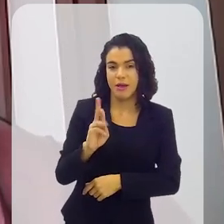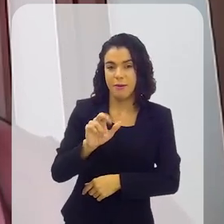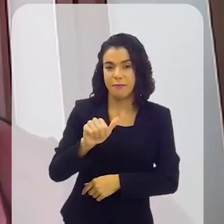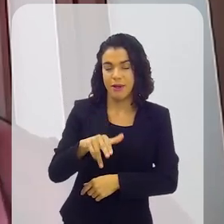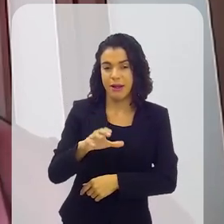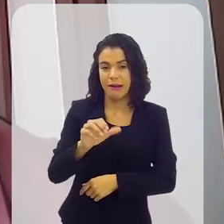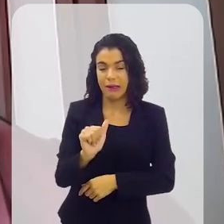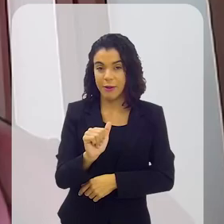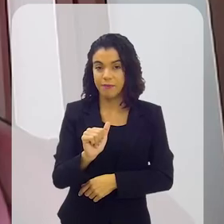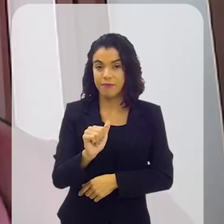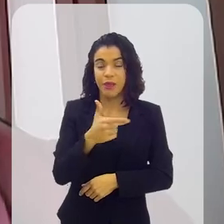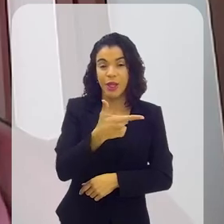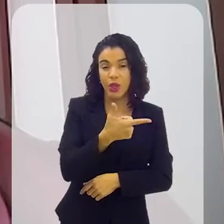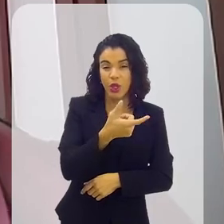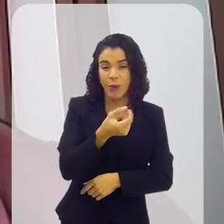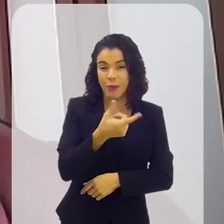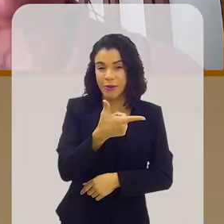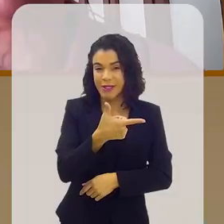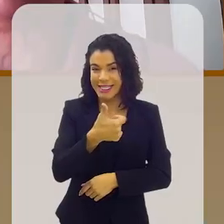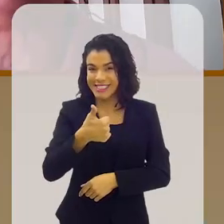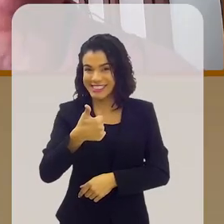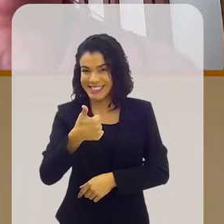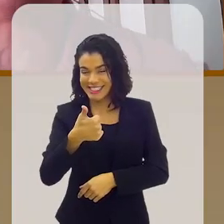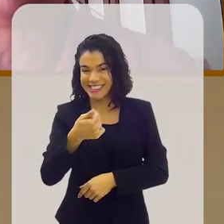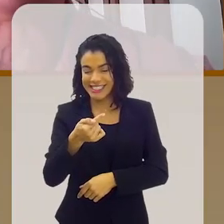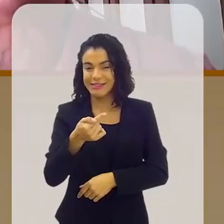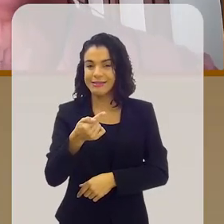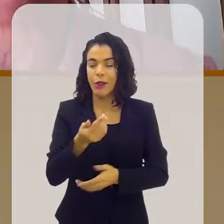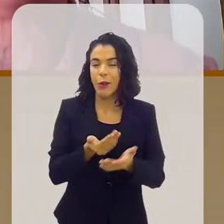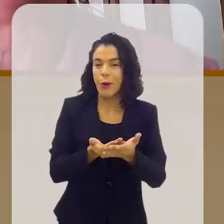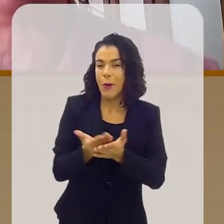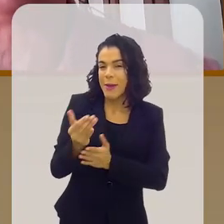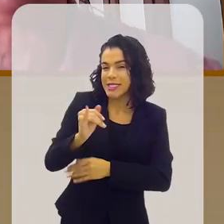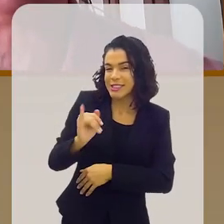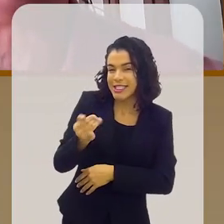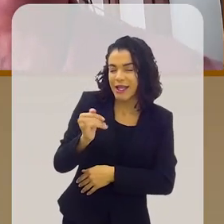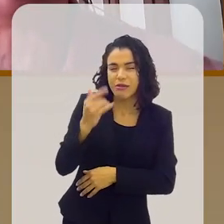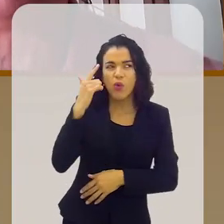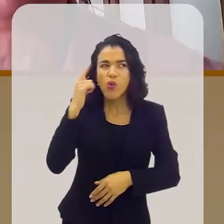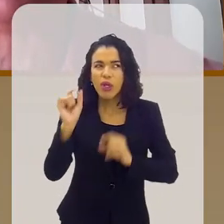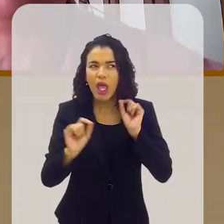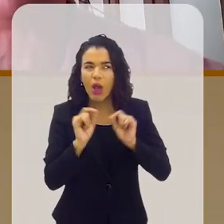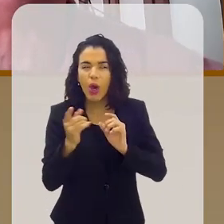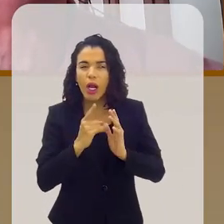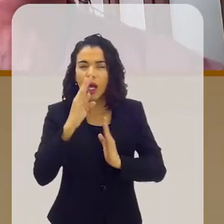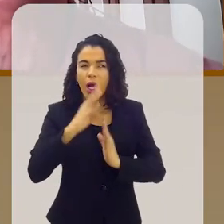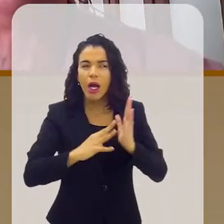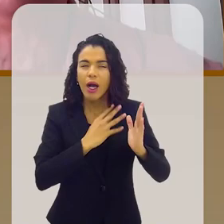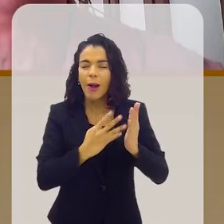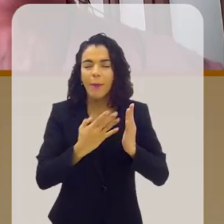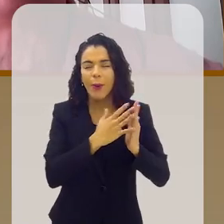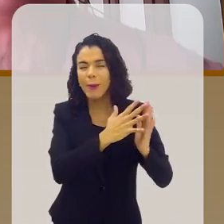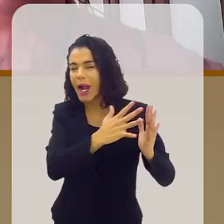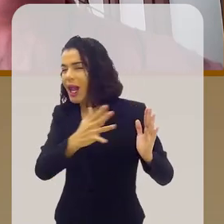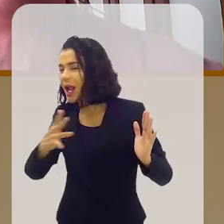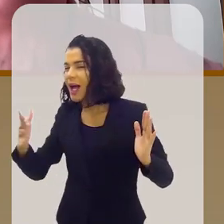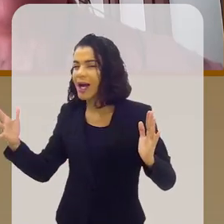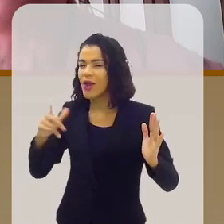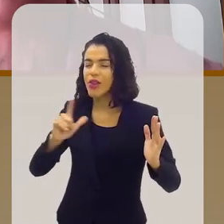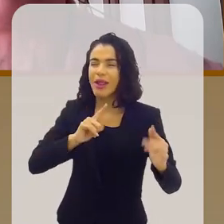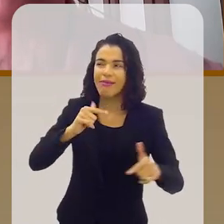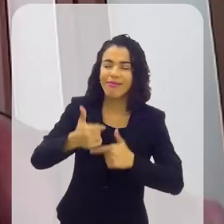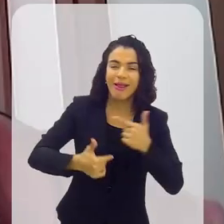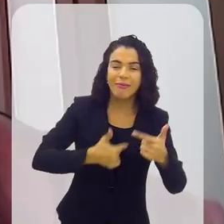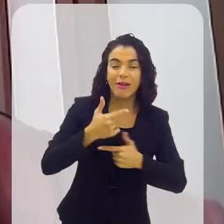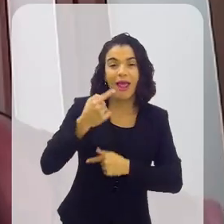aí, em 2017, aquela velha história que começa o ano, a gente começa a planejar, né? O que que eu vou fazer esse ano? O que que eu